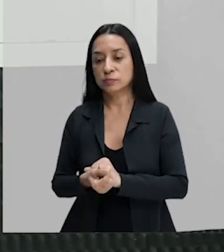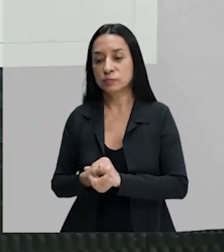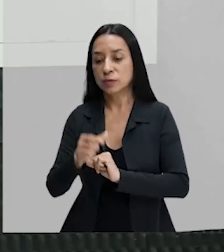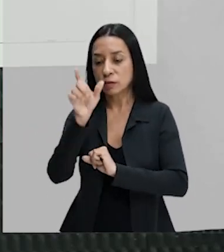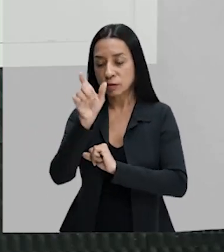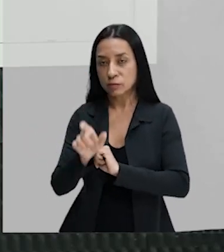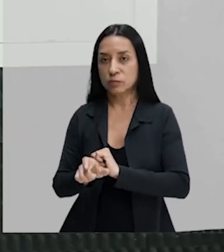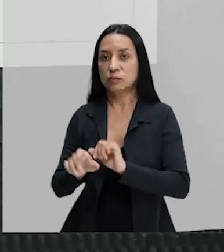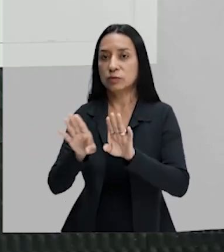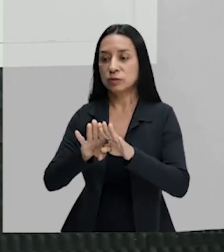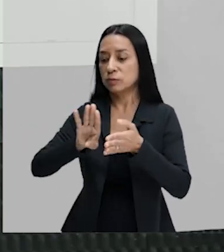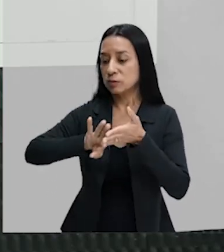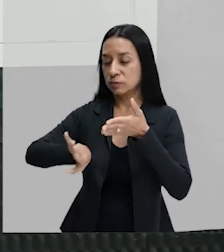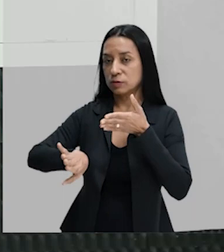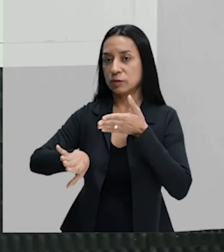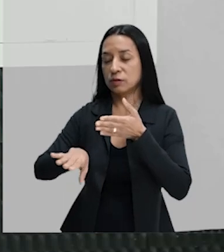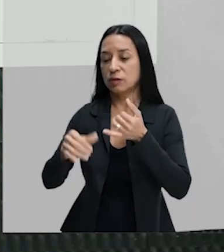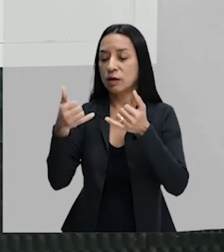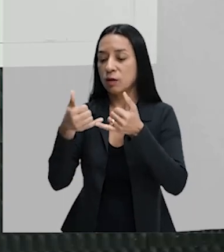coluna e a linha,